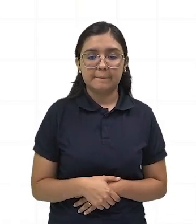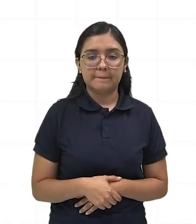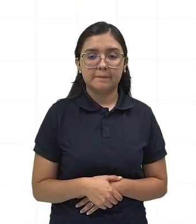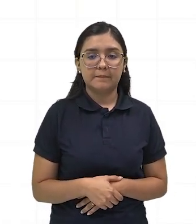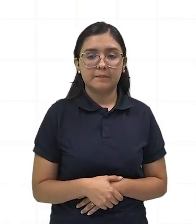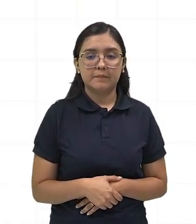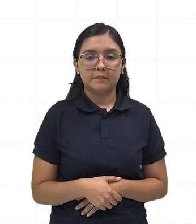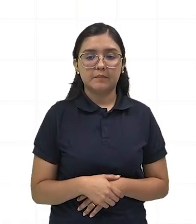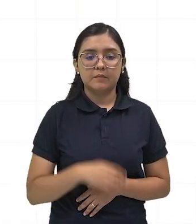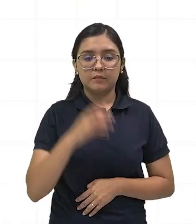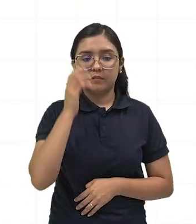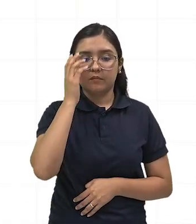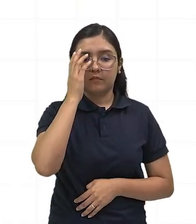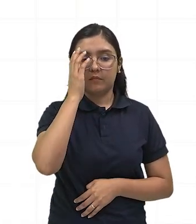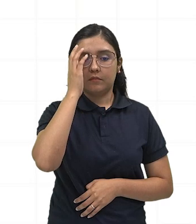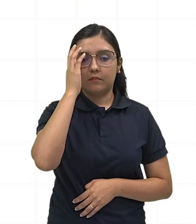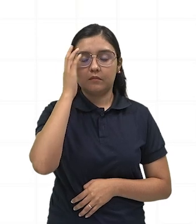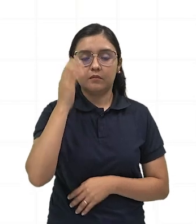que